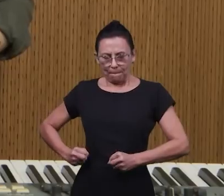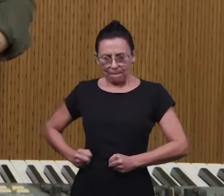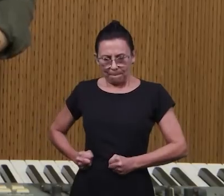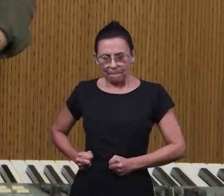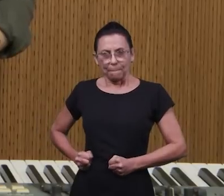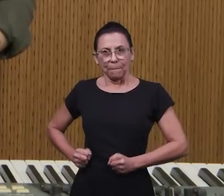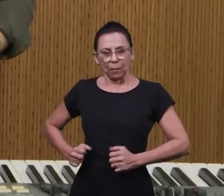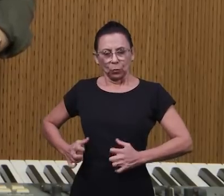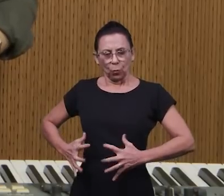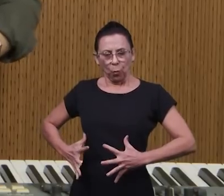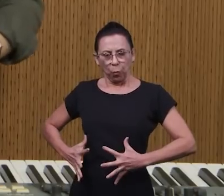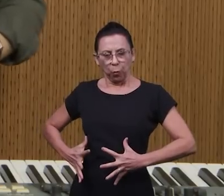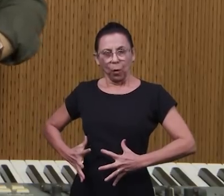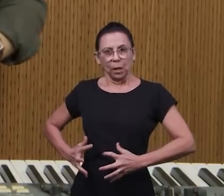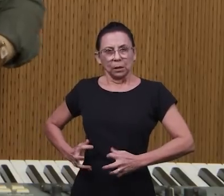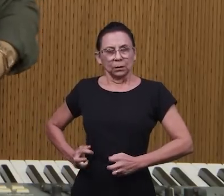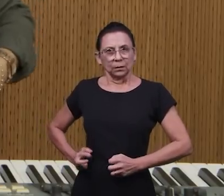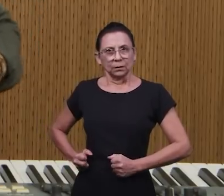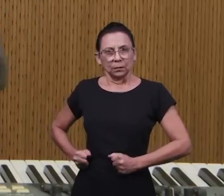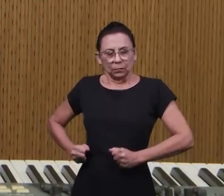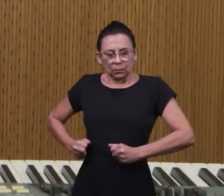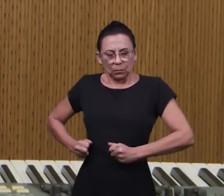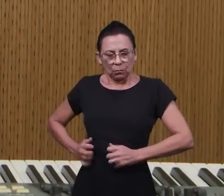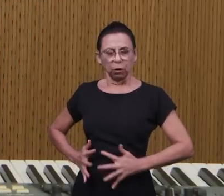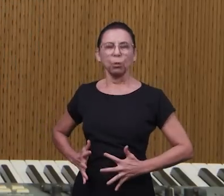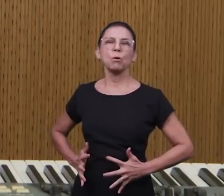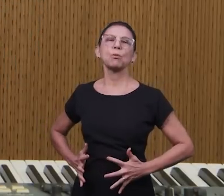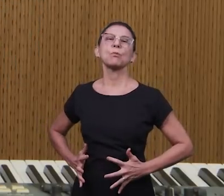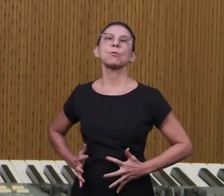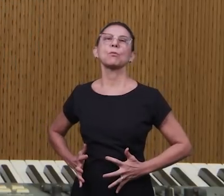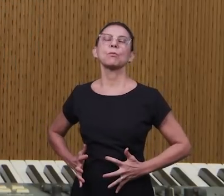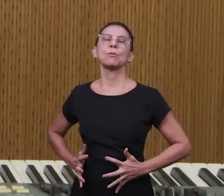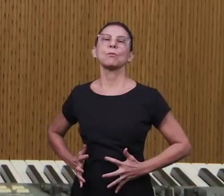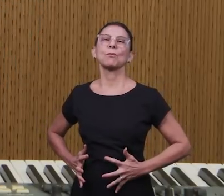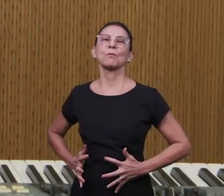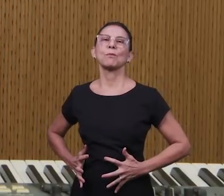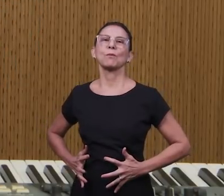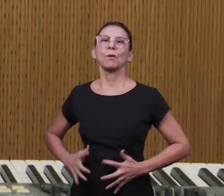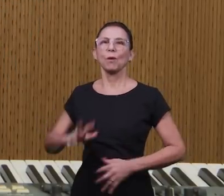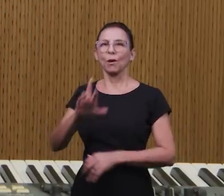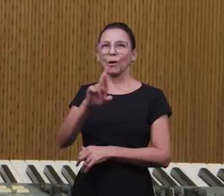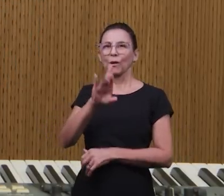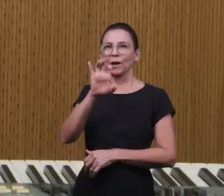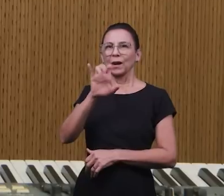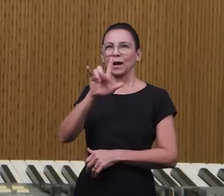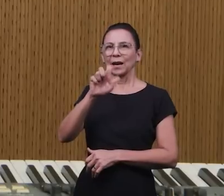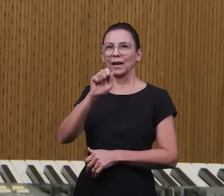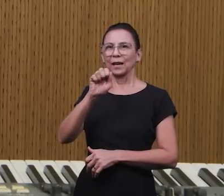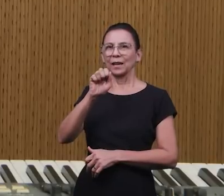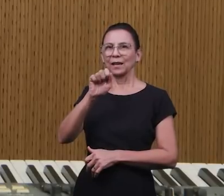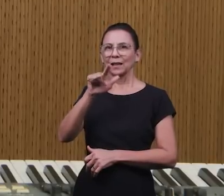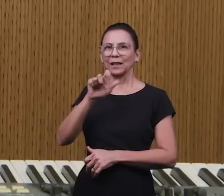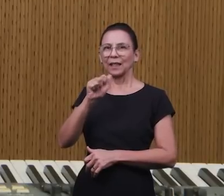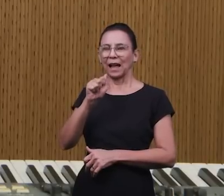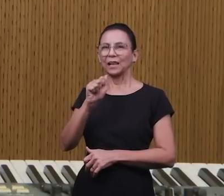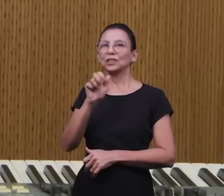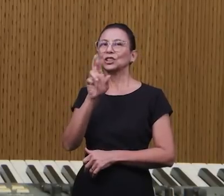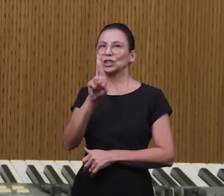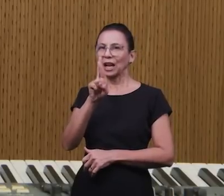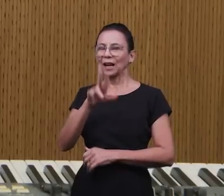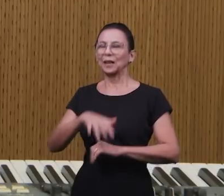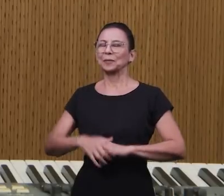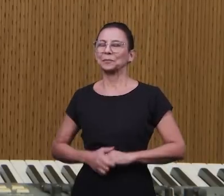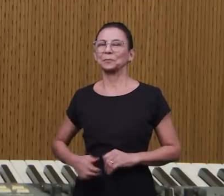Soltei, toda essa estrutura relaxa. Falei essa palavra relaxa. Então vamos entender o que acontece de fato. Quando